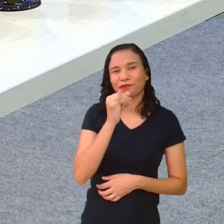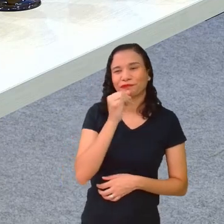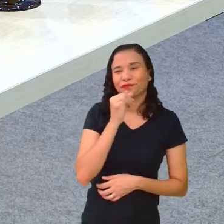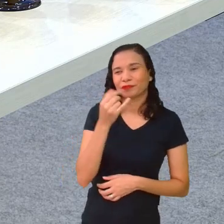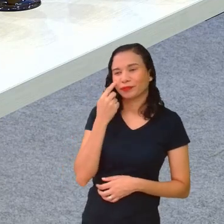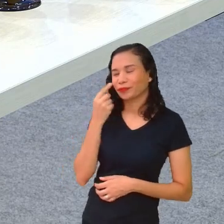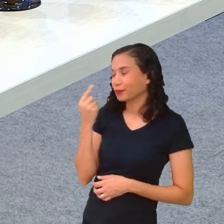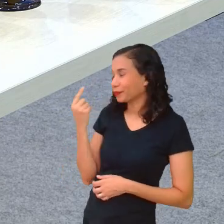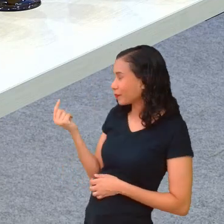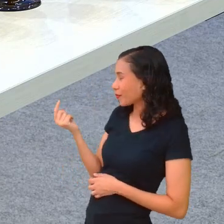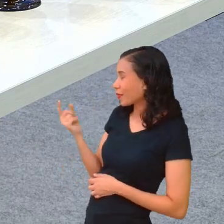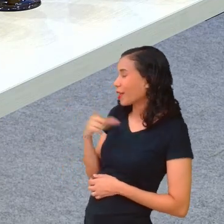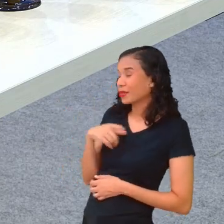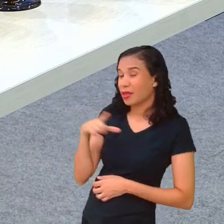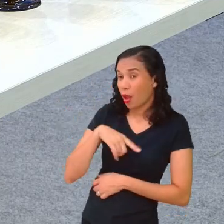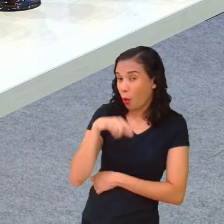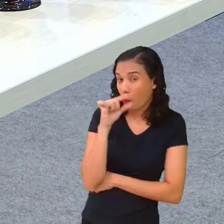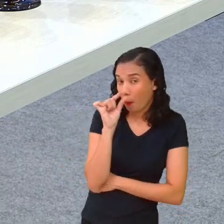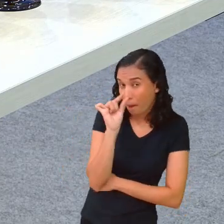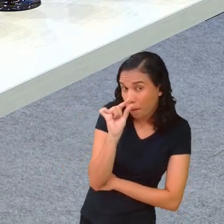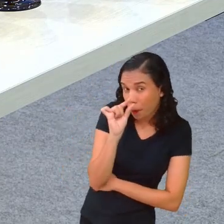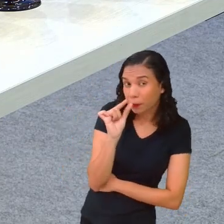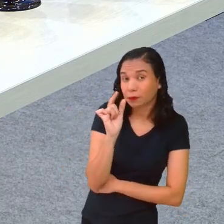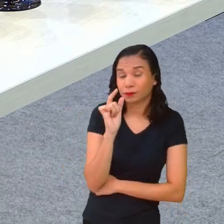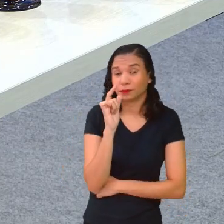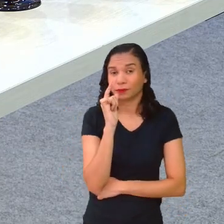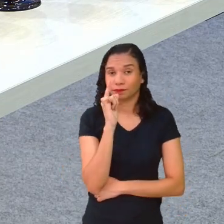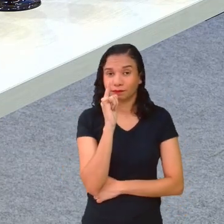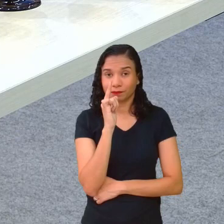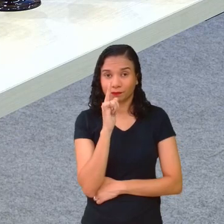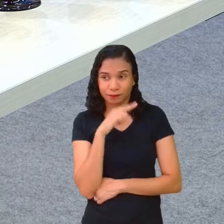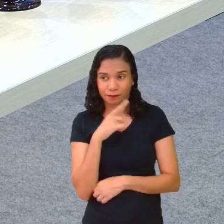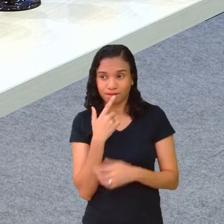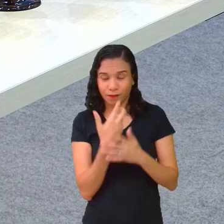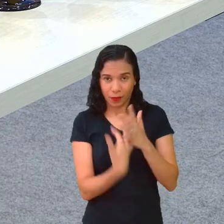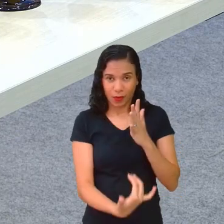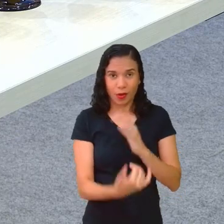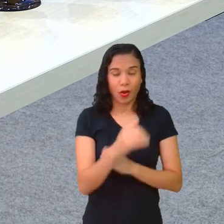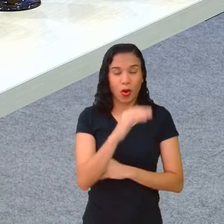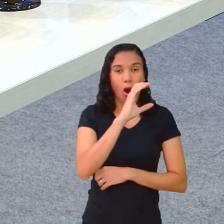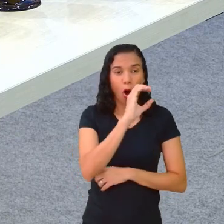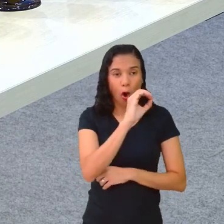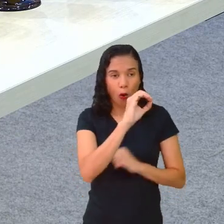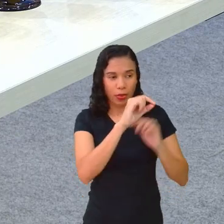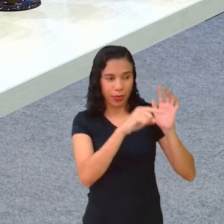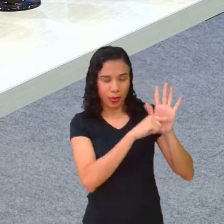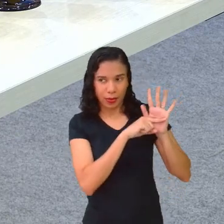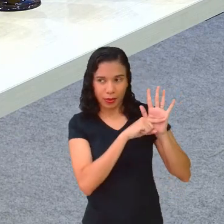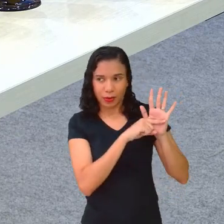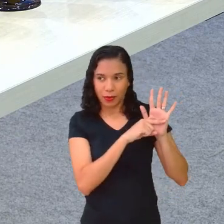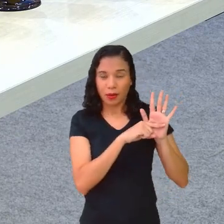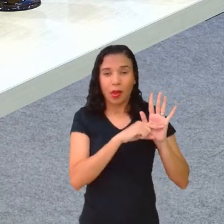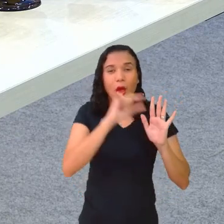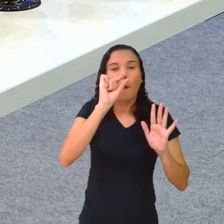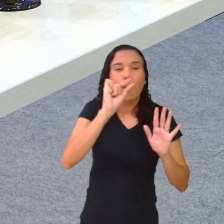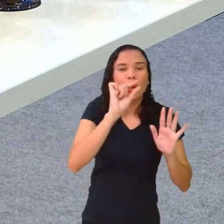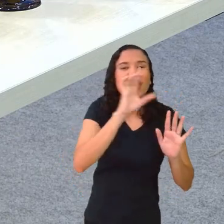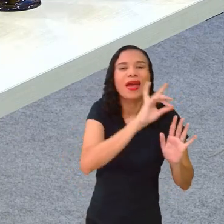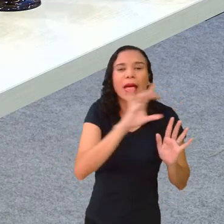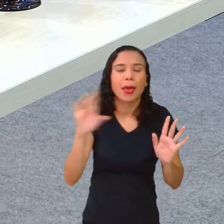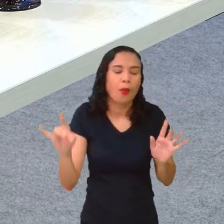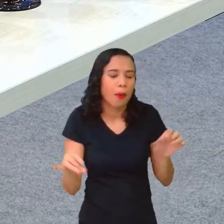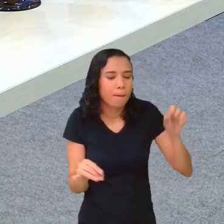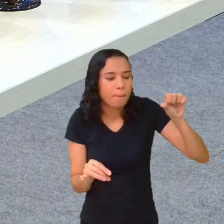exemplos. Se eu pegar um pouquinho desse sangue O negativo e colocar um pouquinho em cada